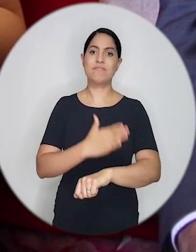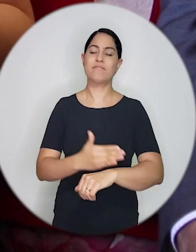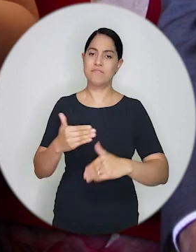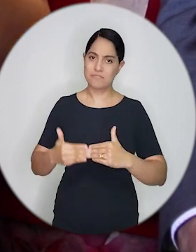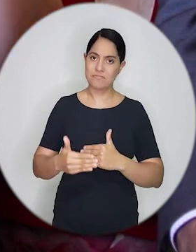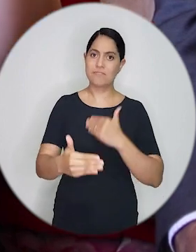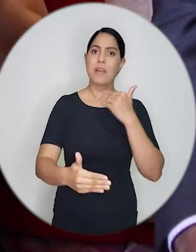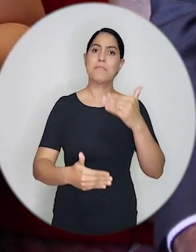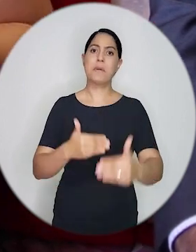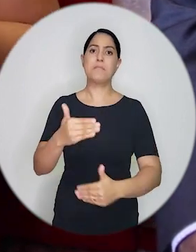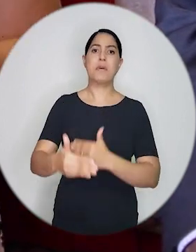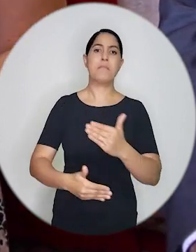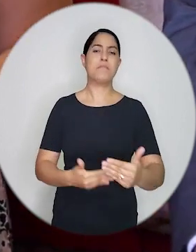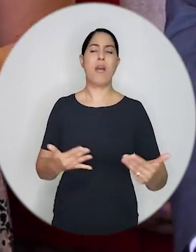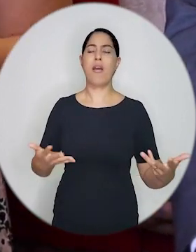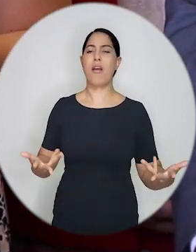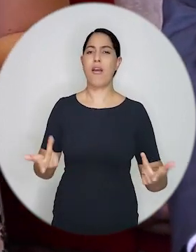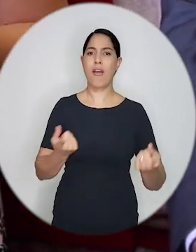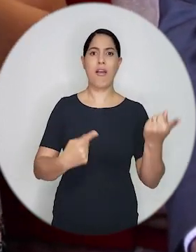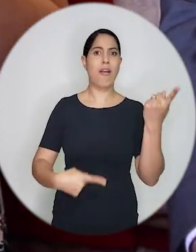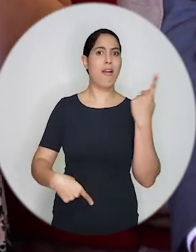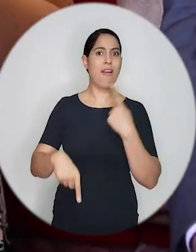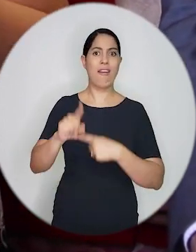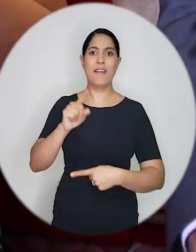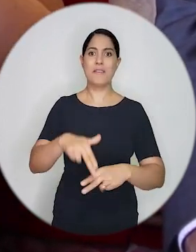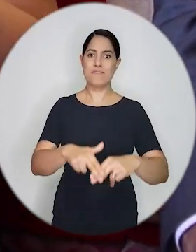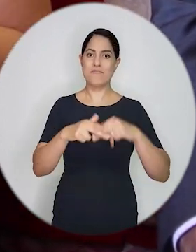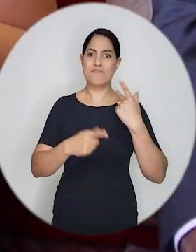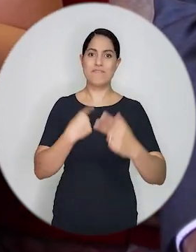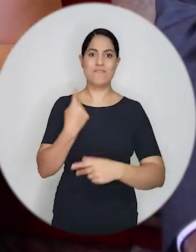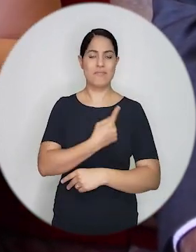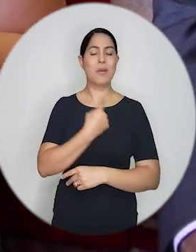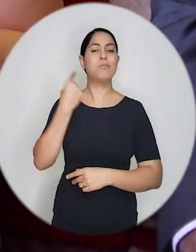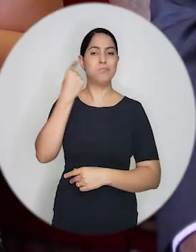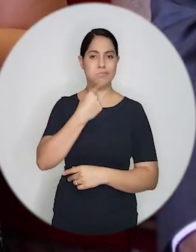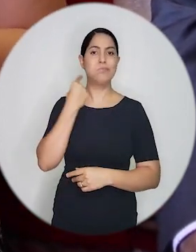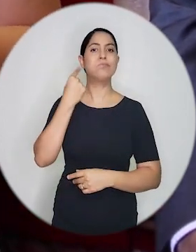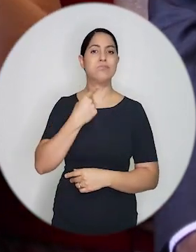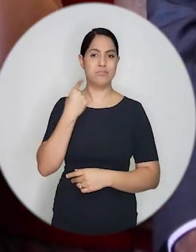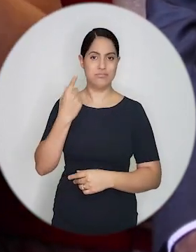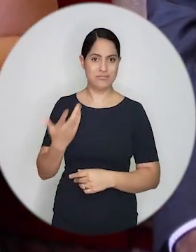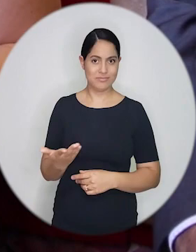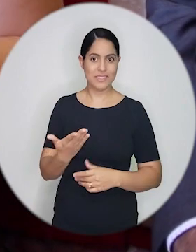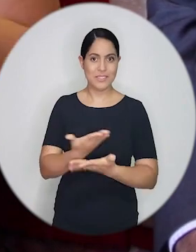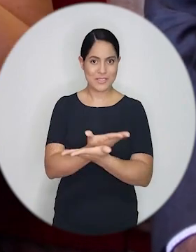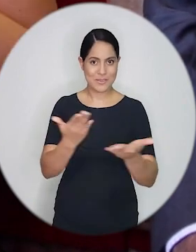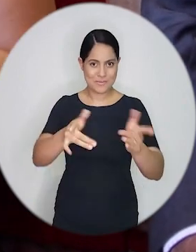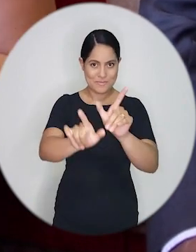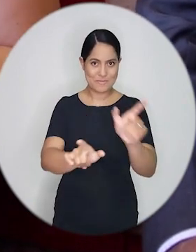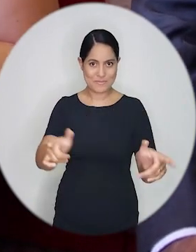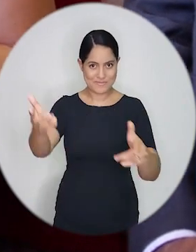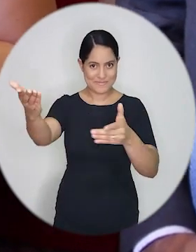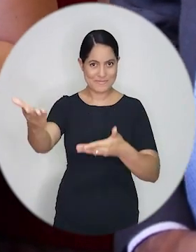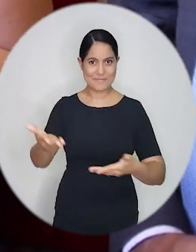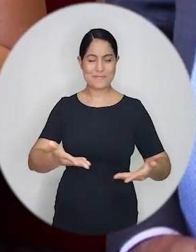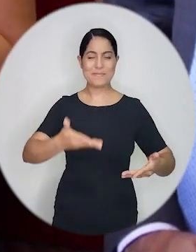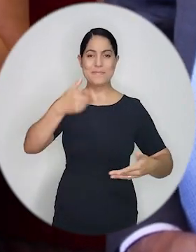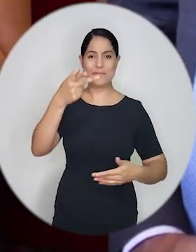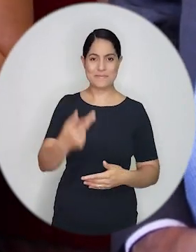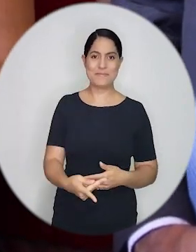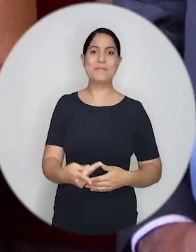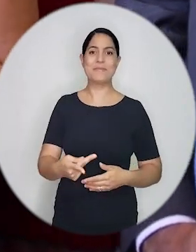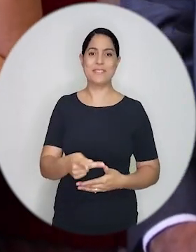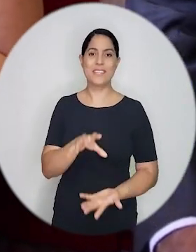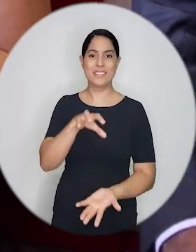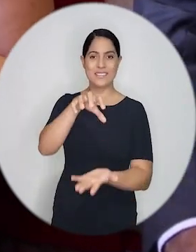continuar nosso processo de capacitação e crescer ainda mais como advogados e advogadas. Então,